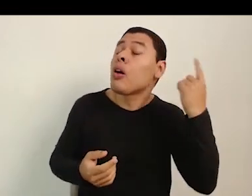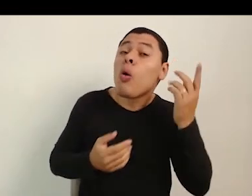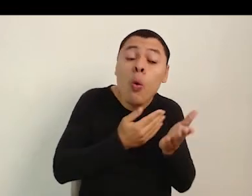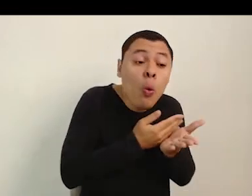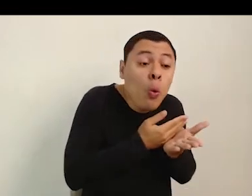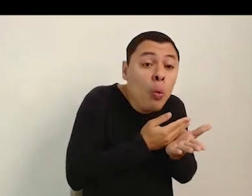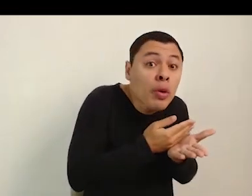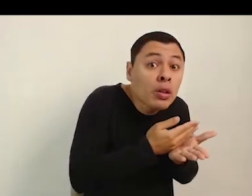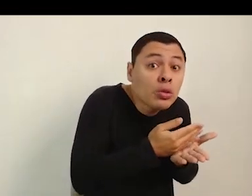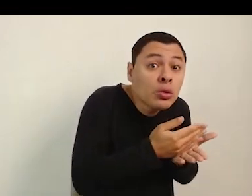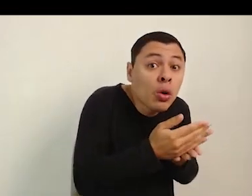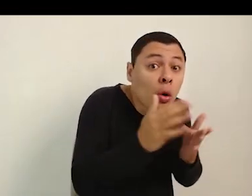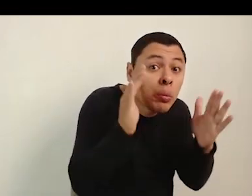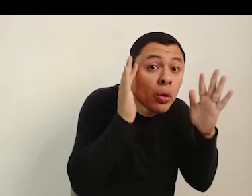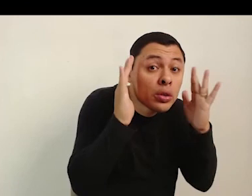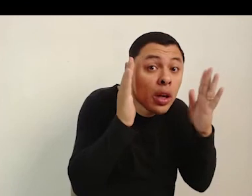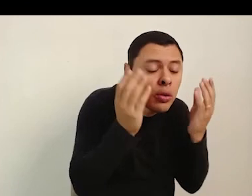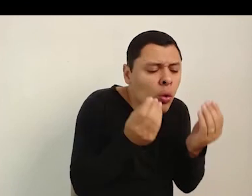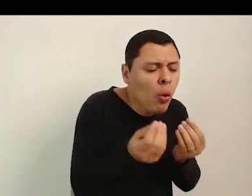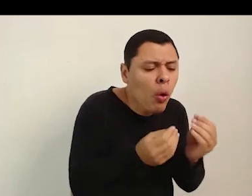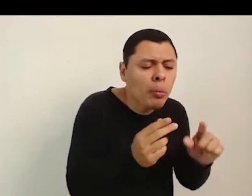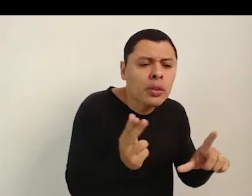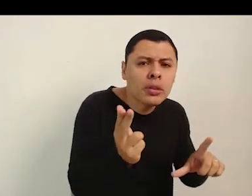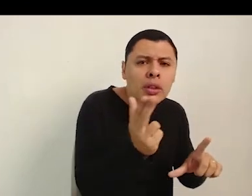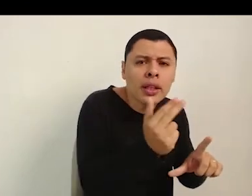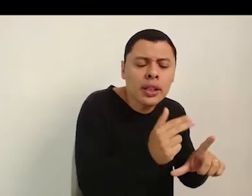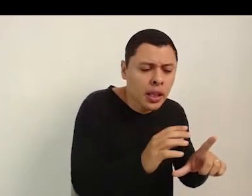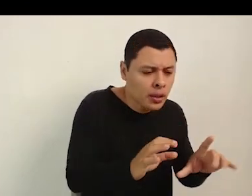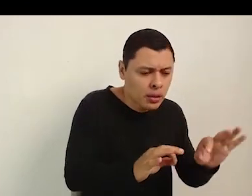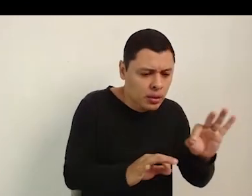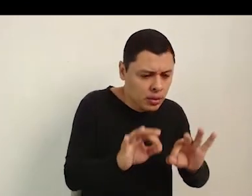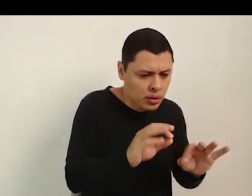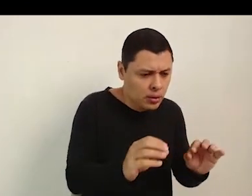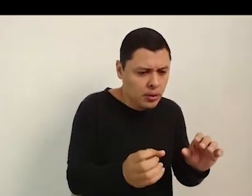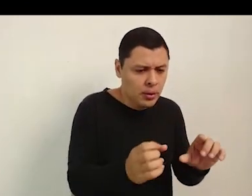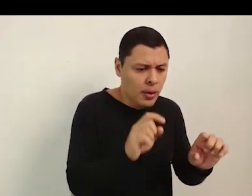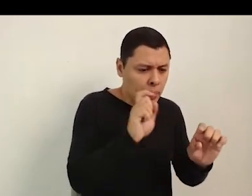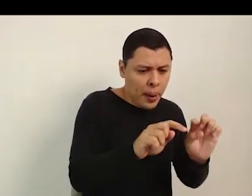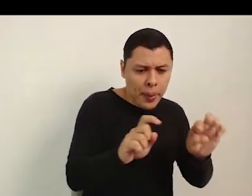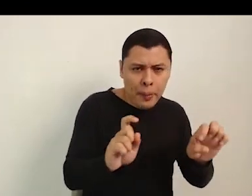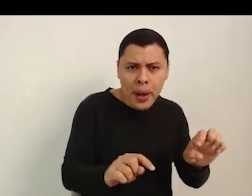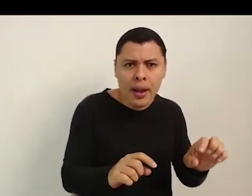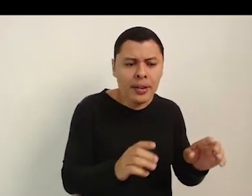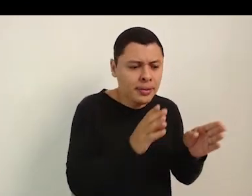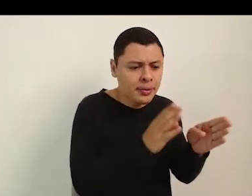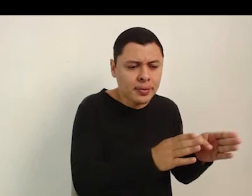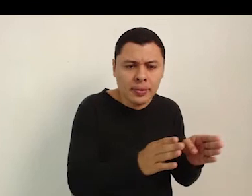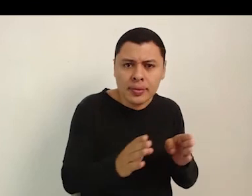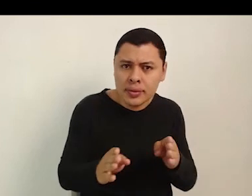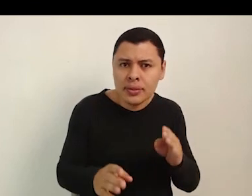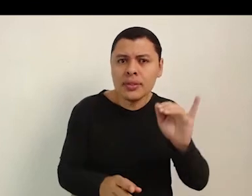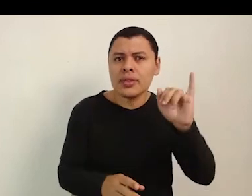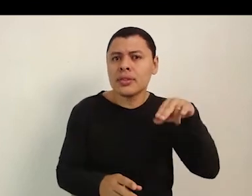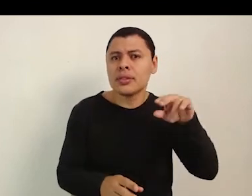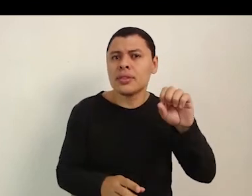momento que você está pensando no desenho daquele produto. Quando você está na fase de Inception, Concept, Discovery, você já começa a